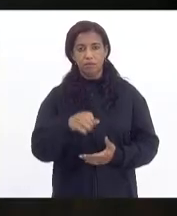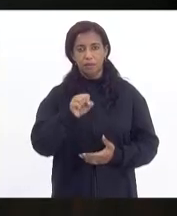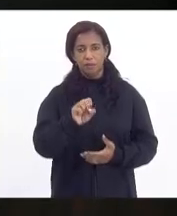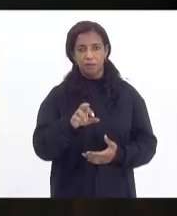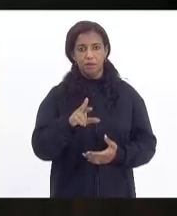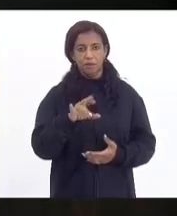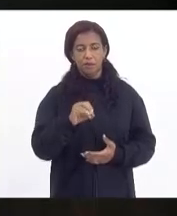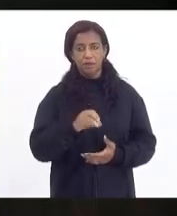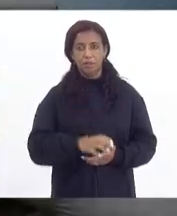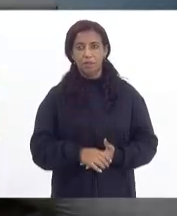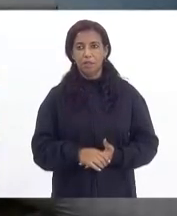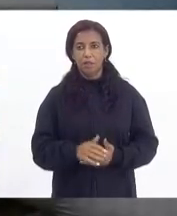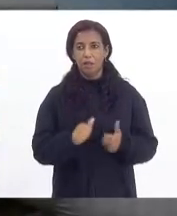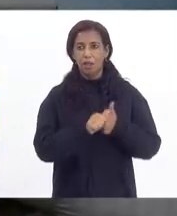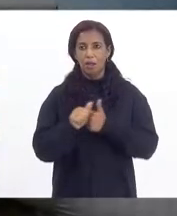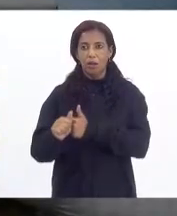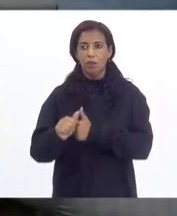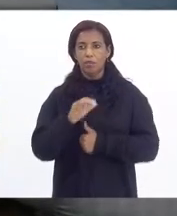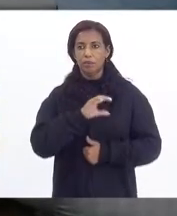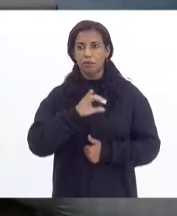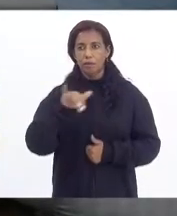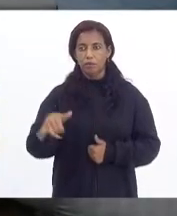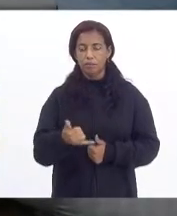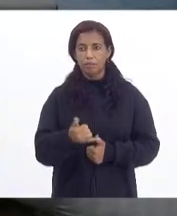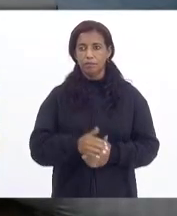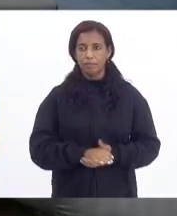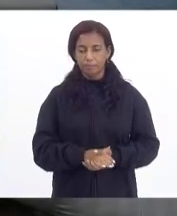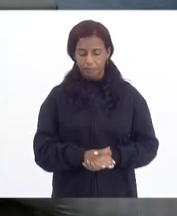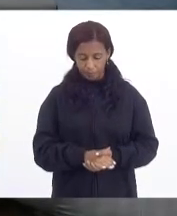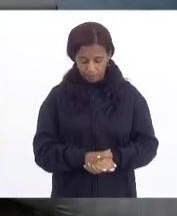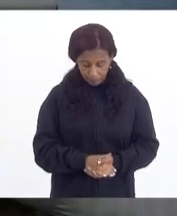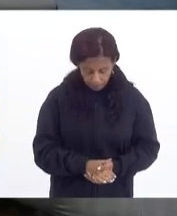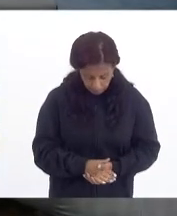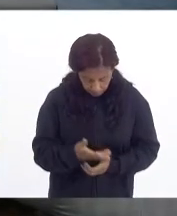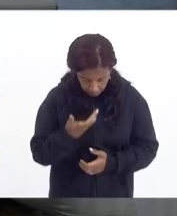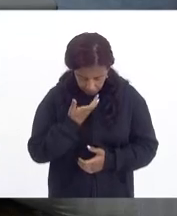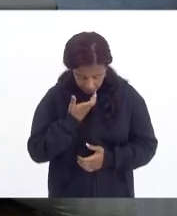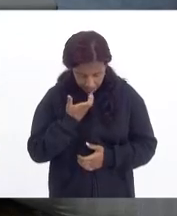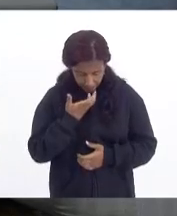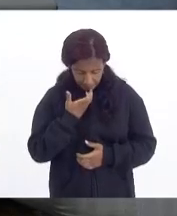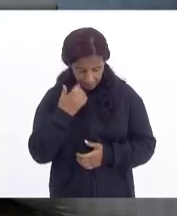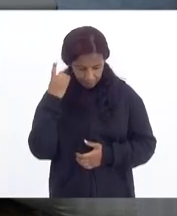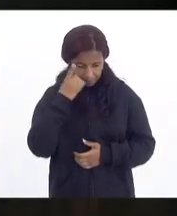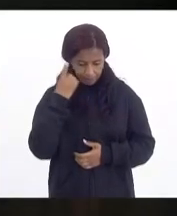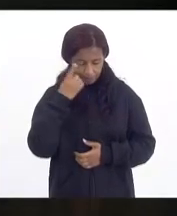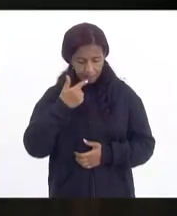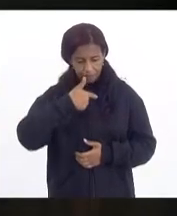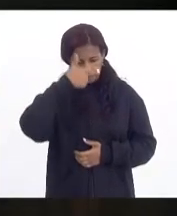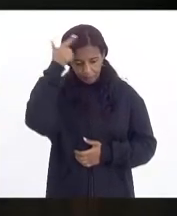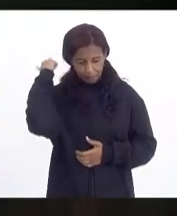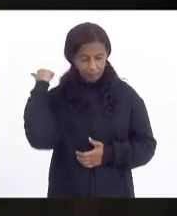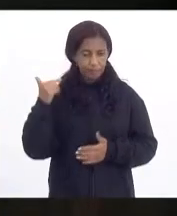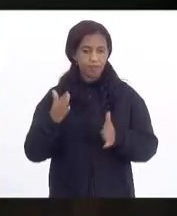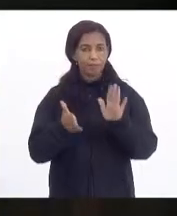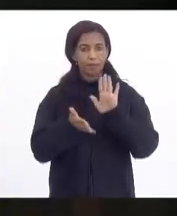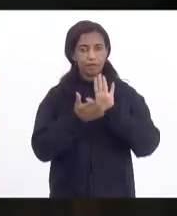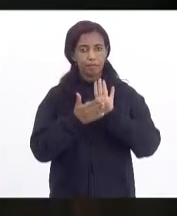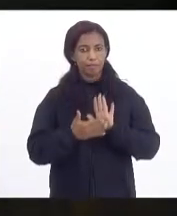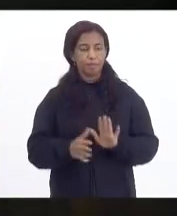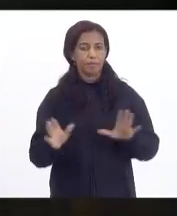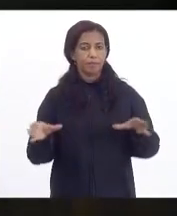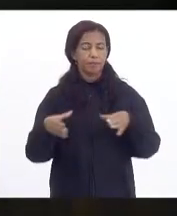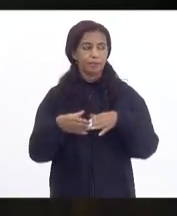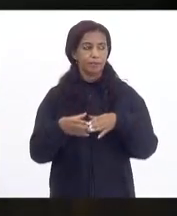Fernandes. A presidência designa o deputado Luiz Paulo para emitir parecer pela